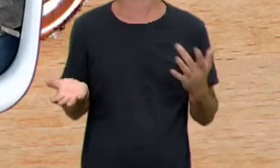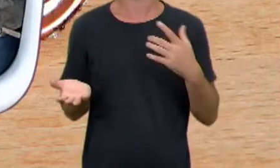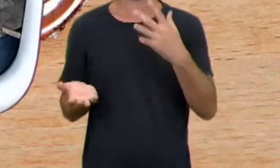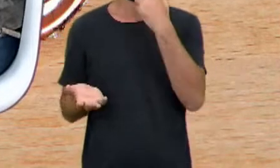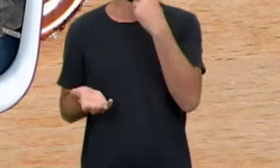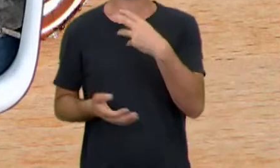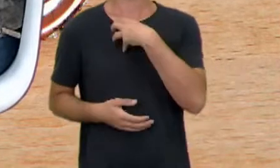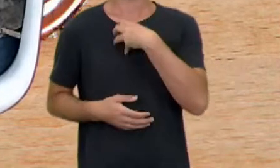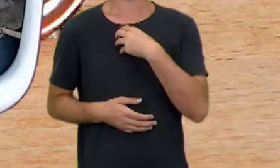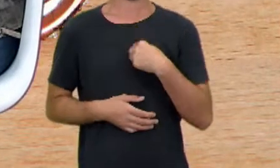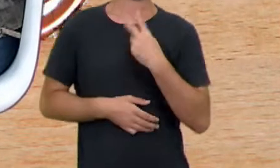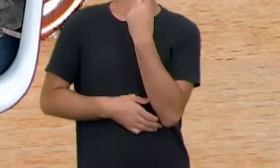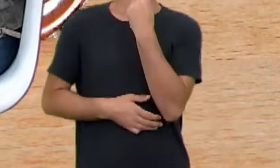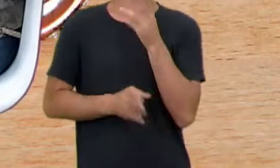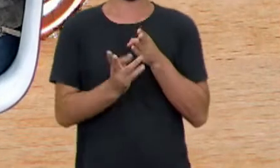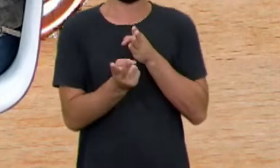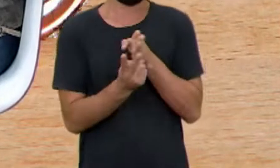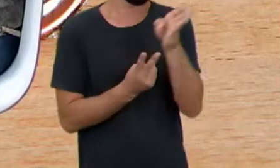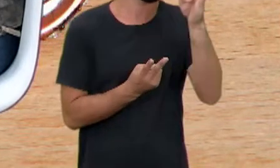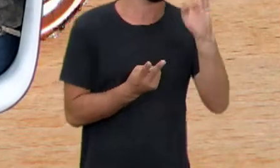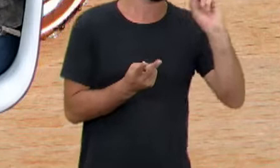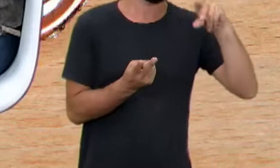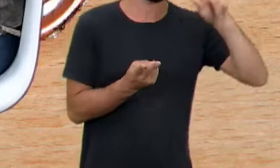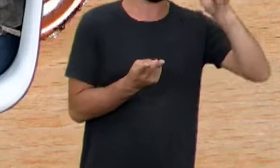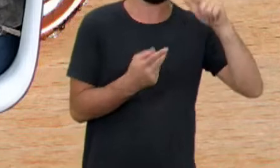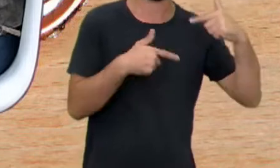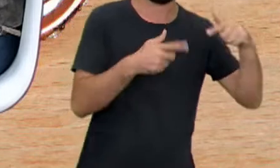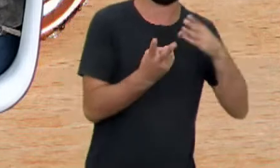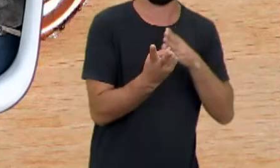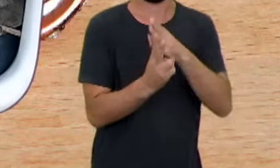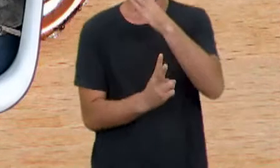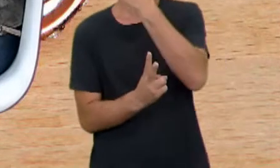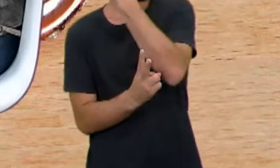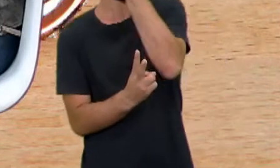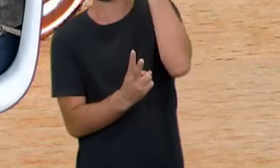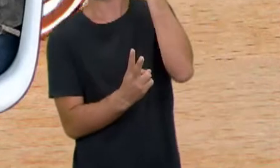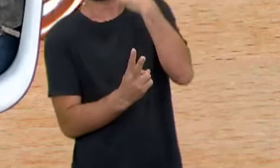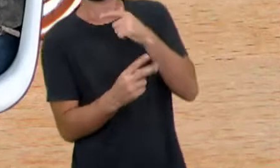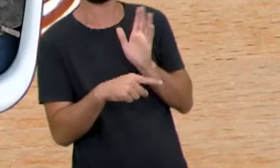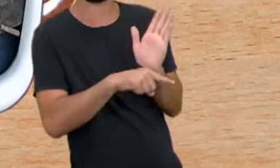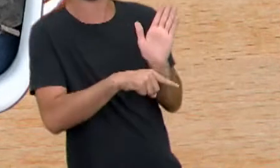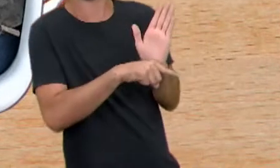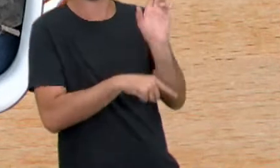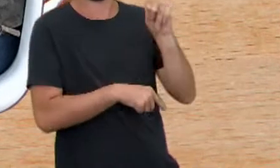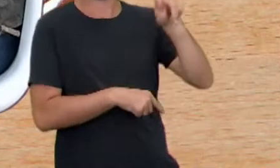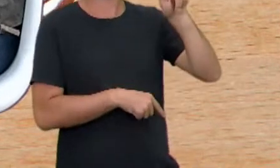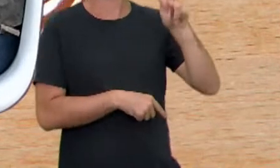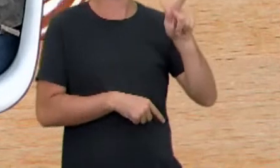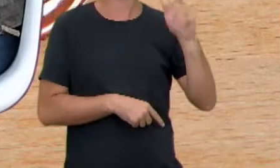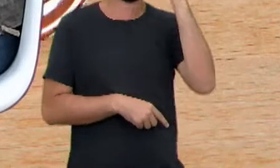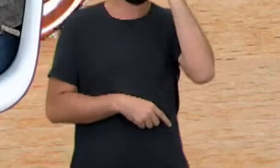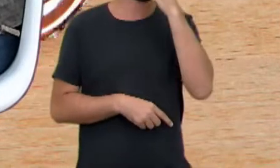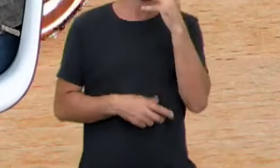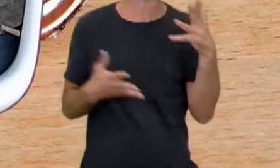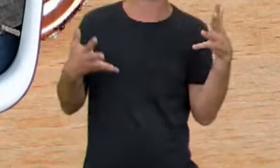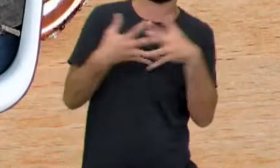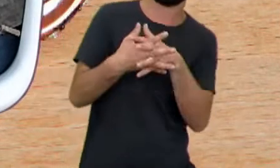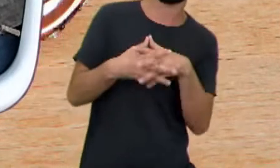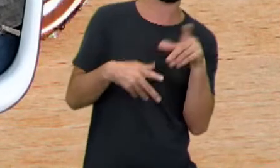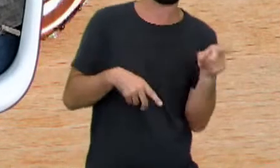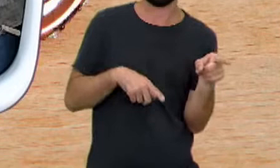uma da ONG e uma da pessoa que faz a ONG, né? E, enfim, eu fico até confusa quando a gente classifica desse